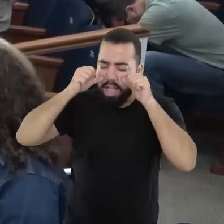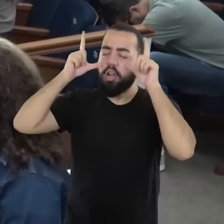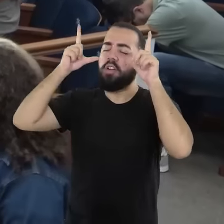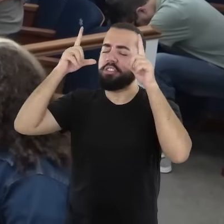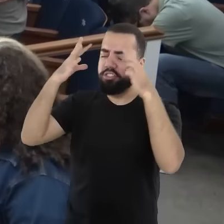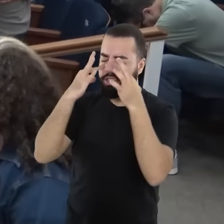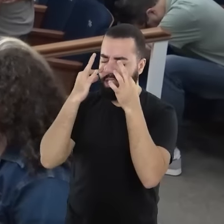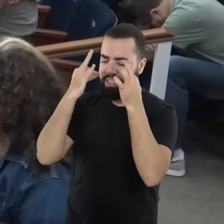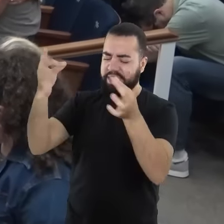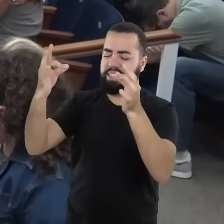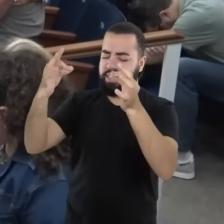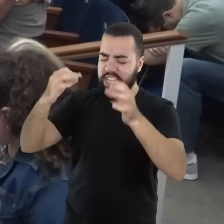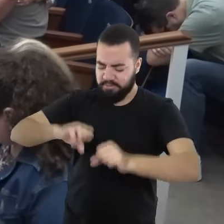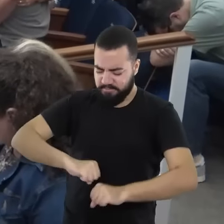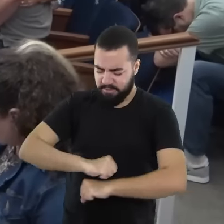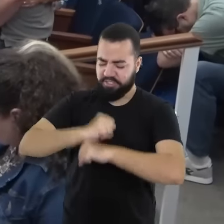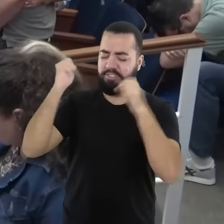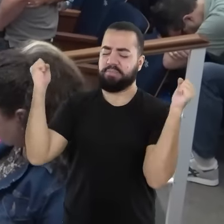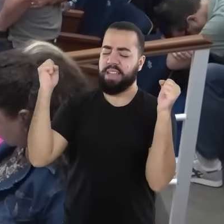quebrantamento espiritual.